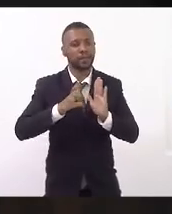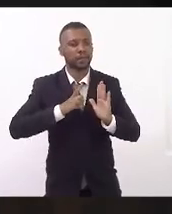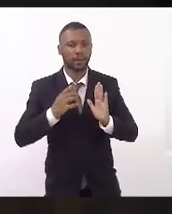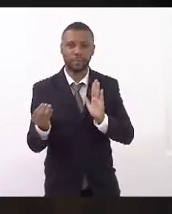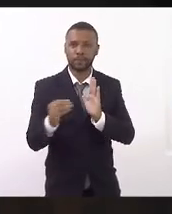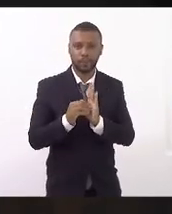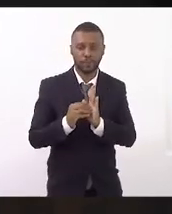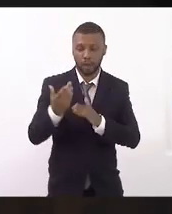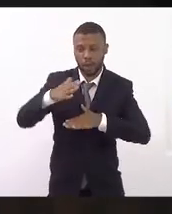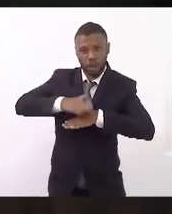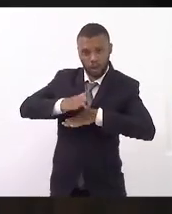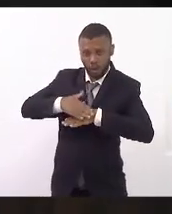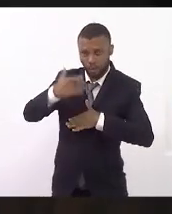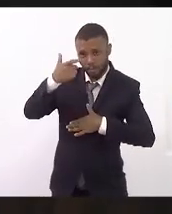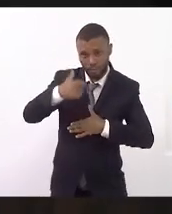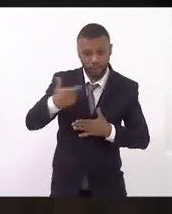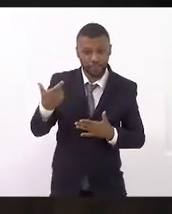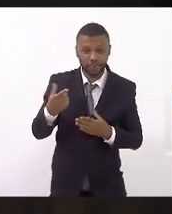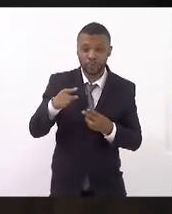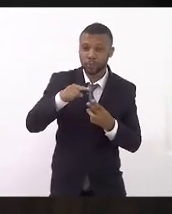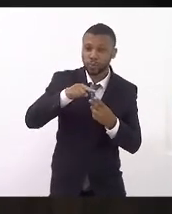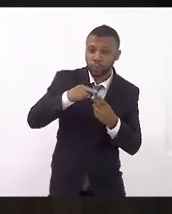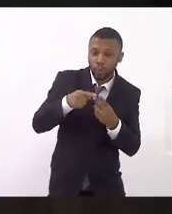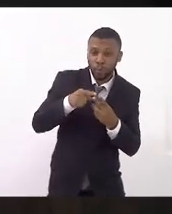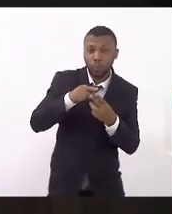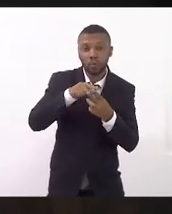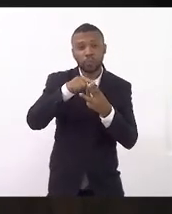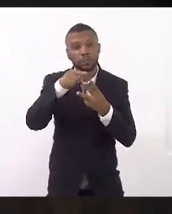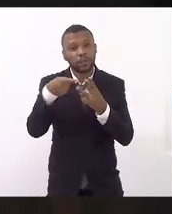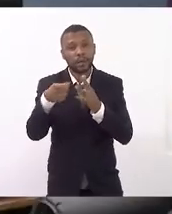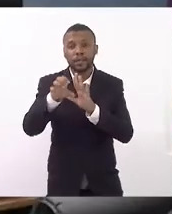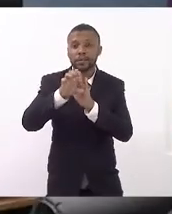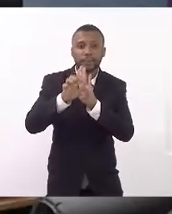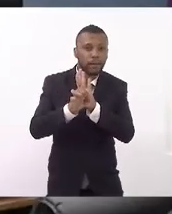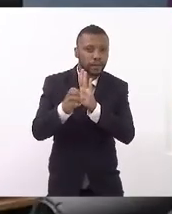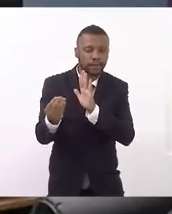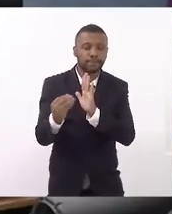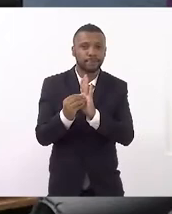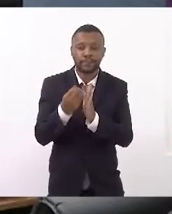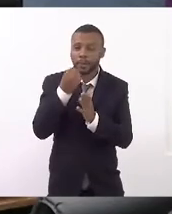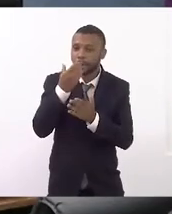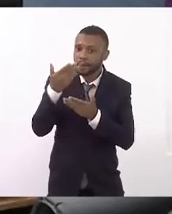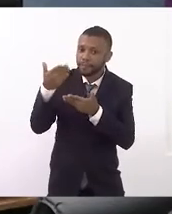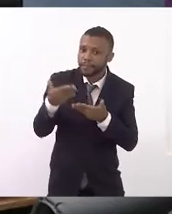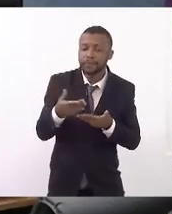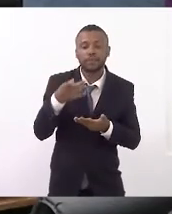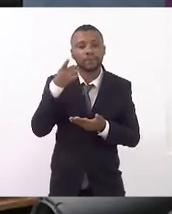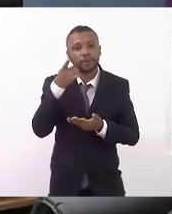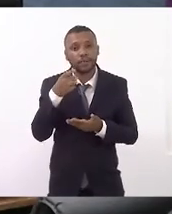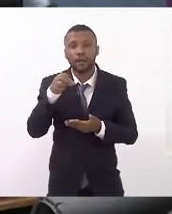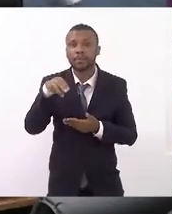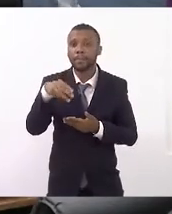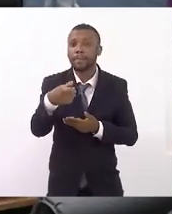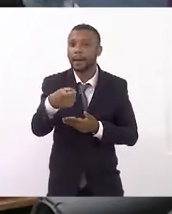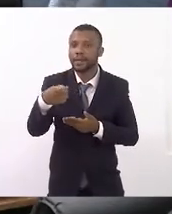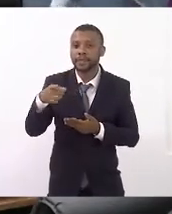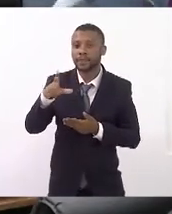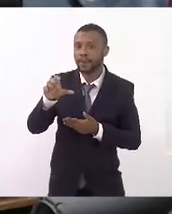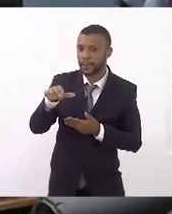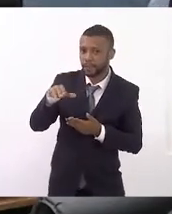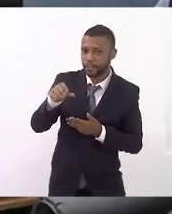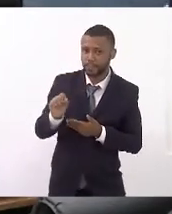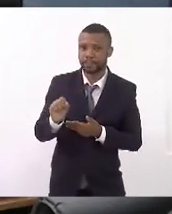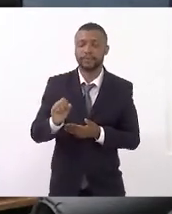mesmo fiz duas ou três emendas. Exatamente, importantes. Senhor presidente. Seja bem-vindo, deputado Max Lemos. Senhor presidente. Quatro.